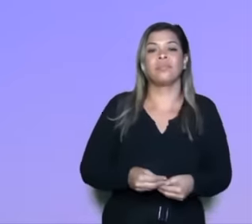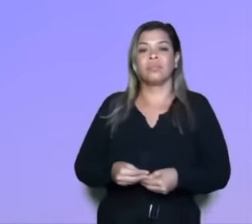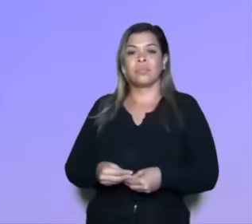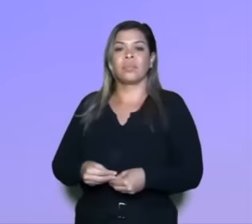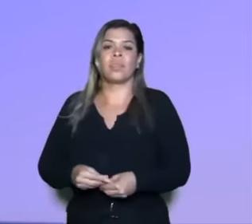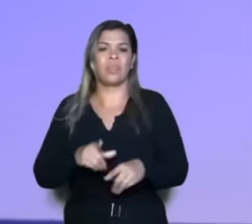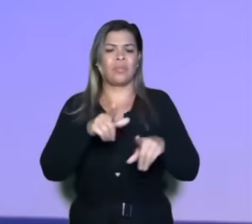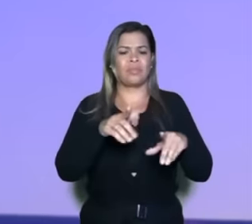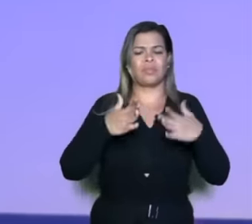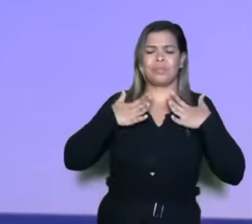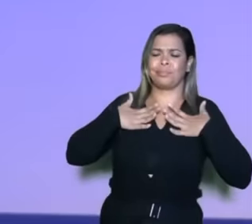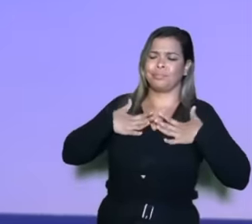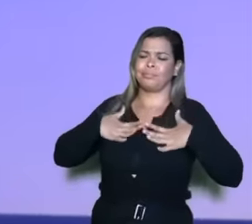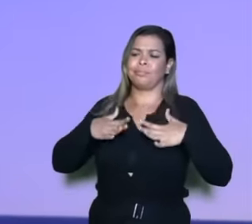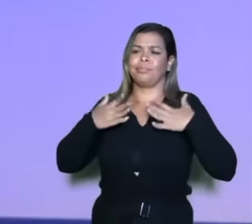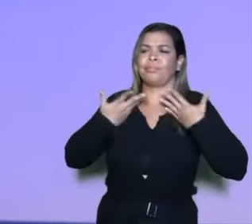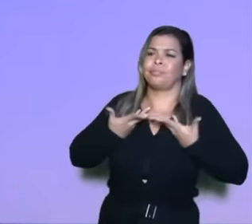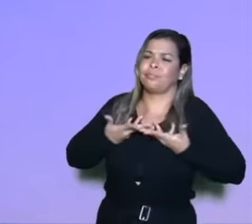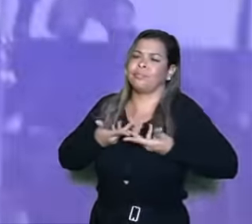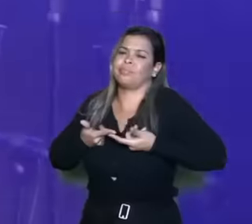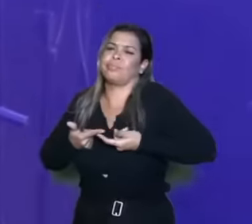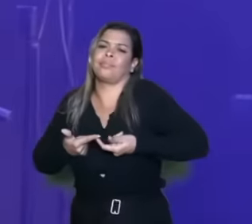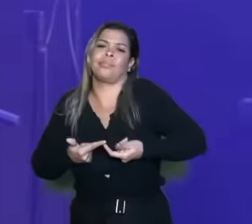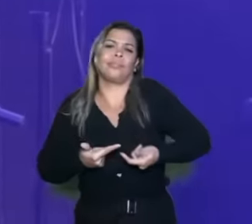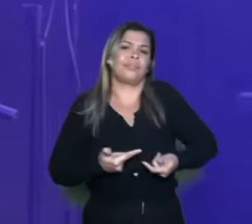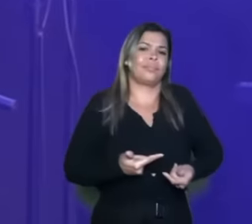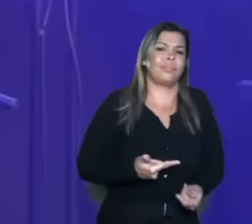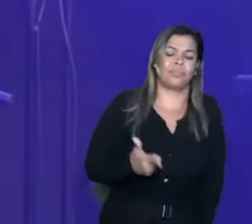está cansado de tanto tentar.